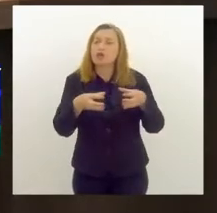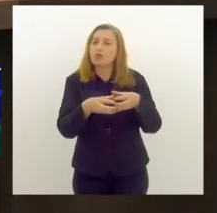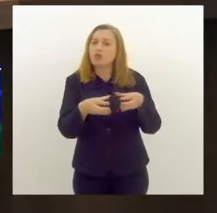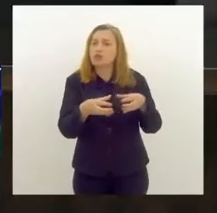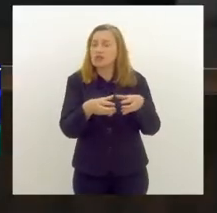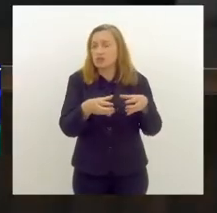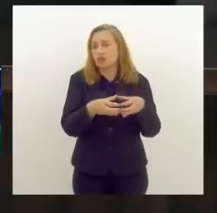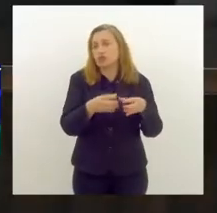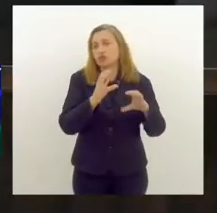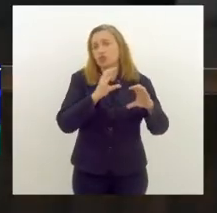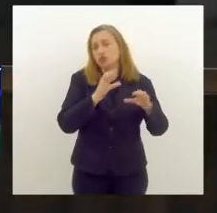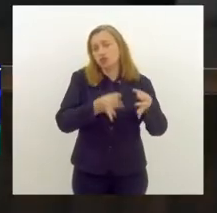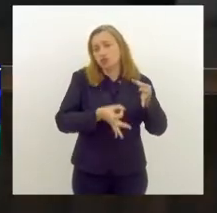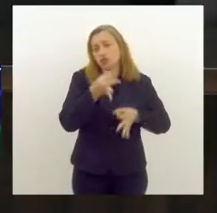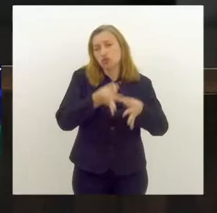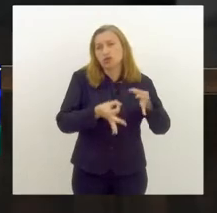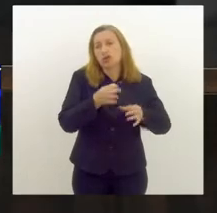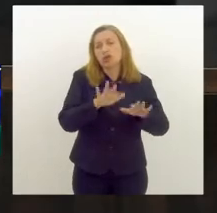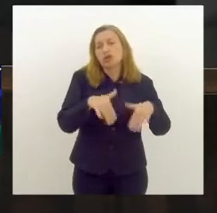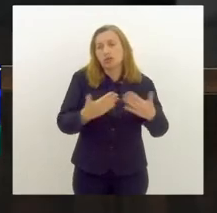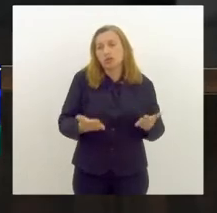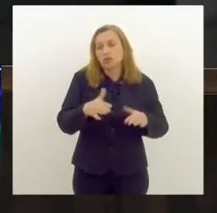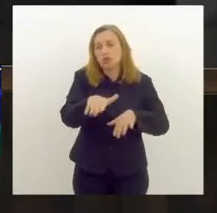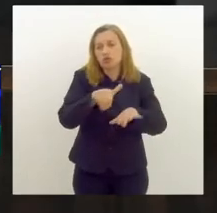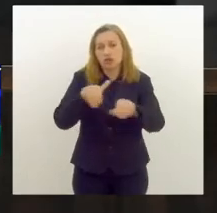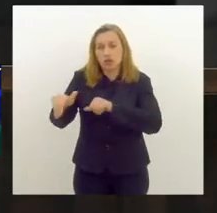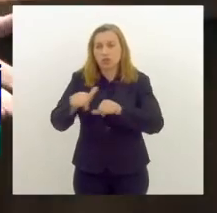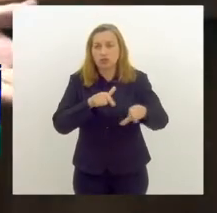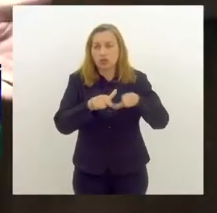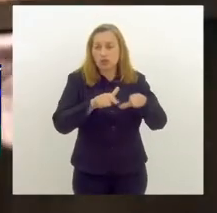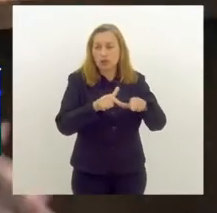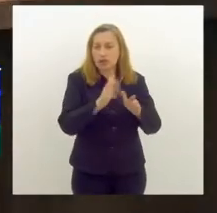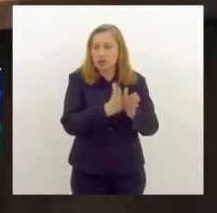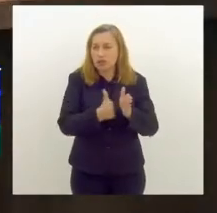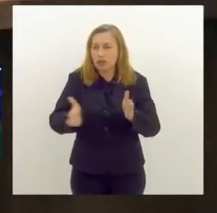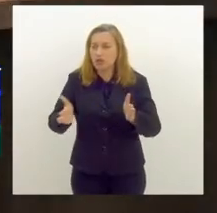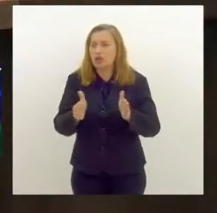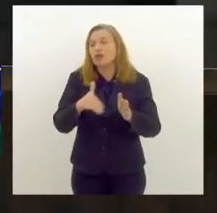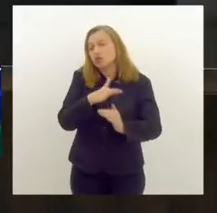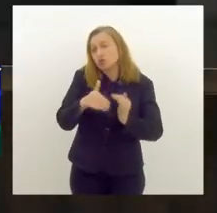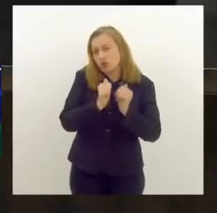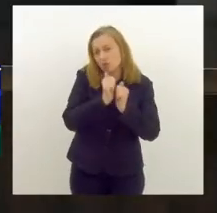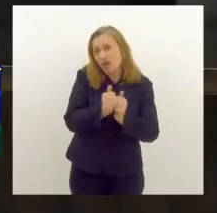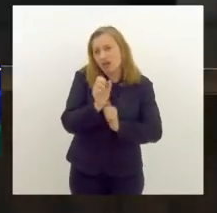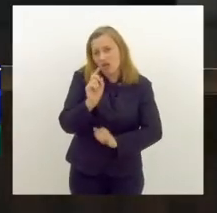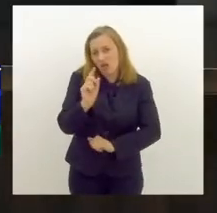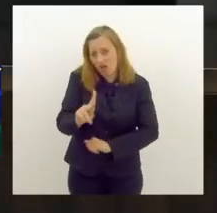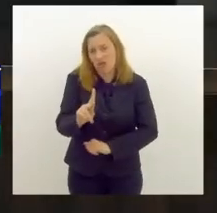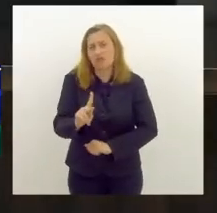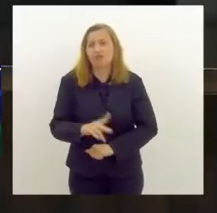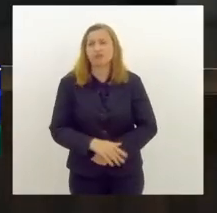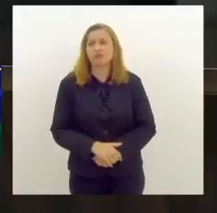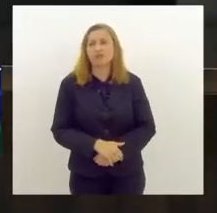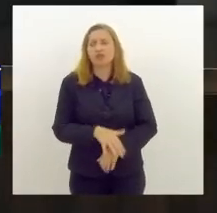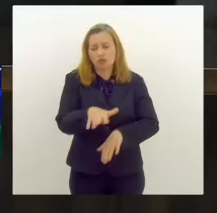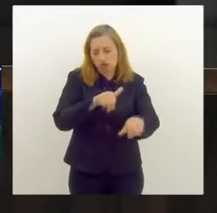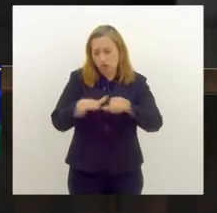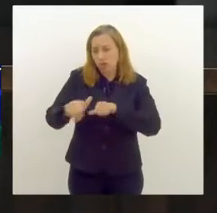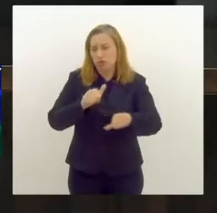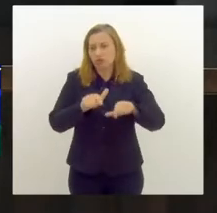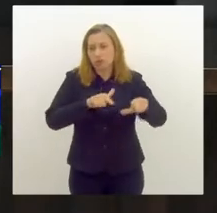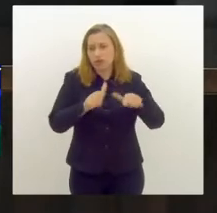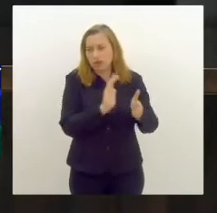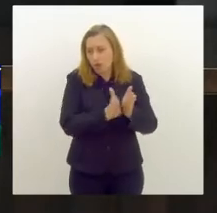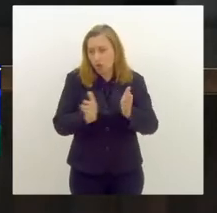de Constituição e Justiça. Então, a presidente chama os trabalhos à ordem. Porque todos acompanharam. Ok. Não? Vou chamar os trabalhos à